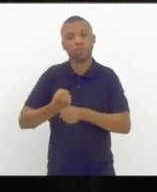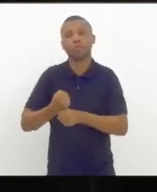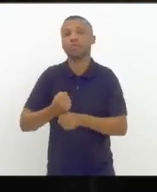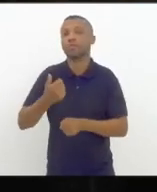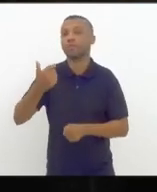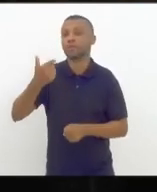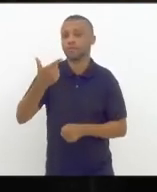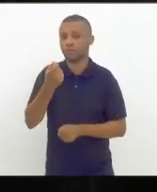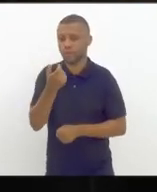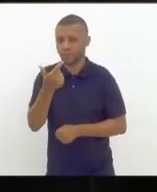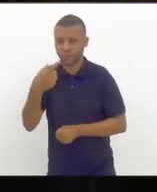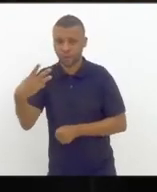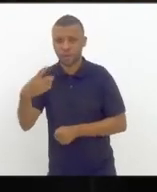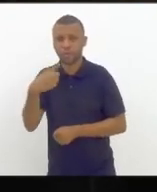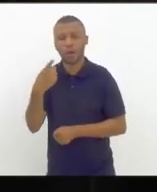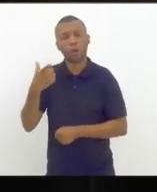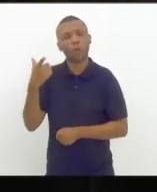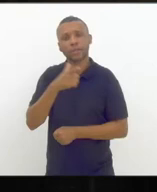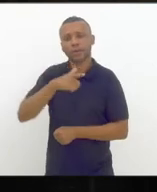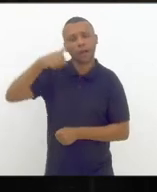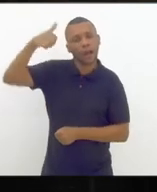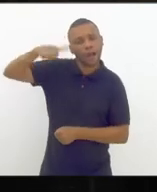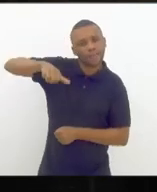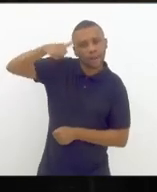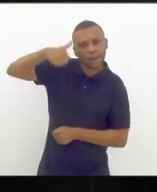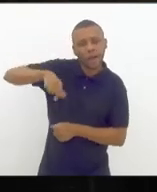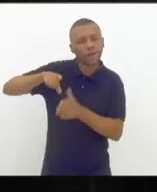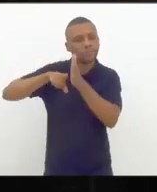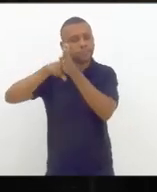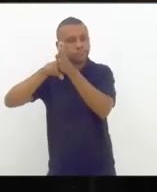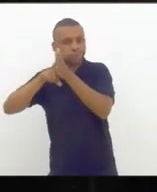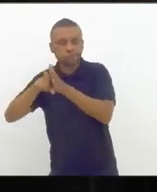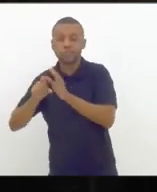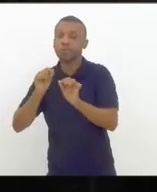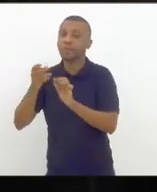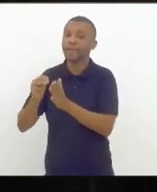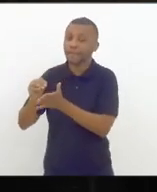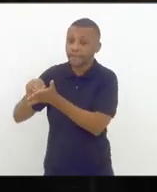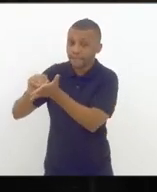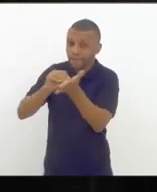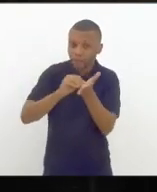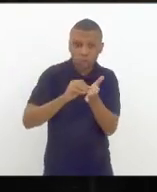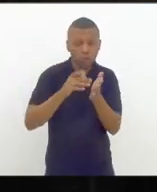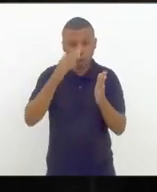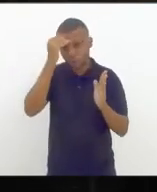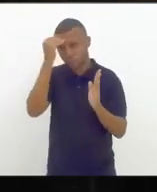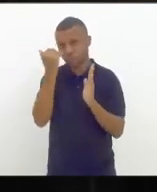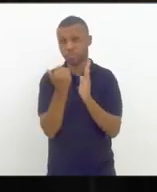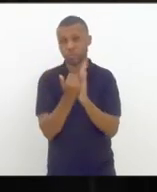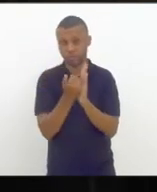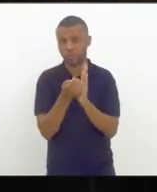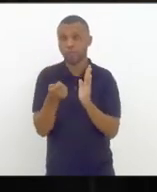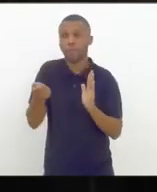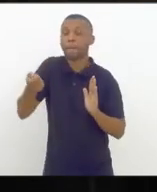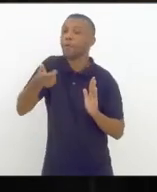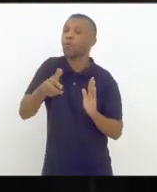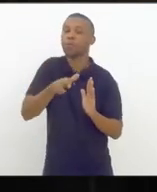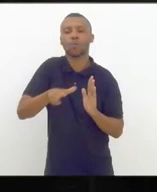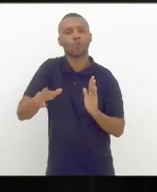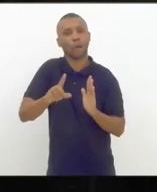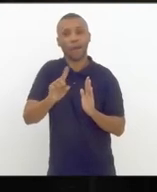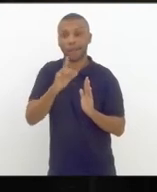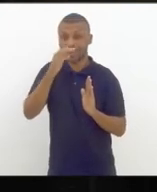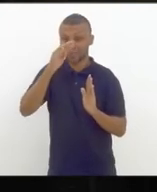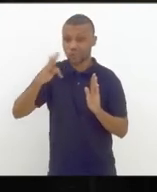possa analisar antes fazer o diagnóstico do que faltou cumprir e não foi pouco que como eu tô dizendo todas as metas eh